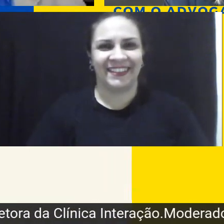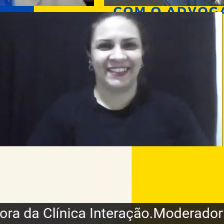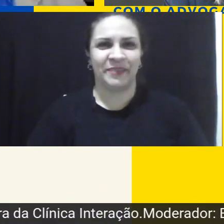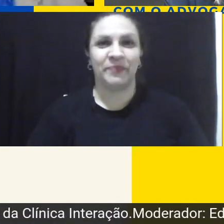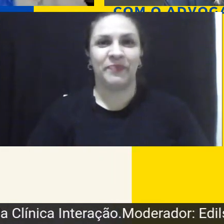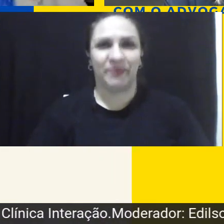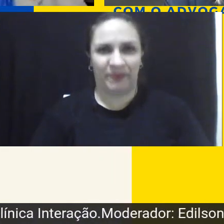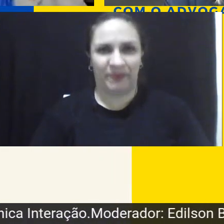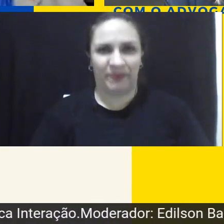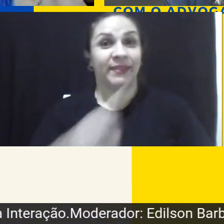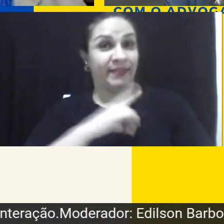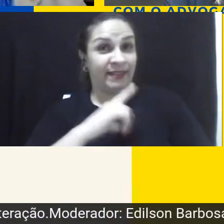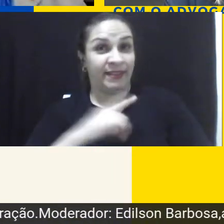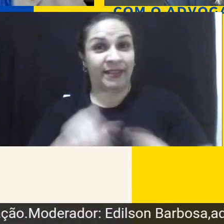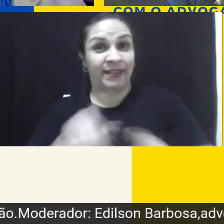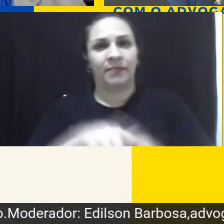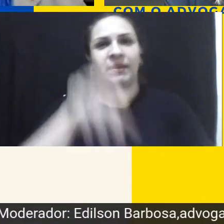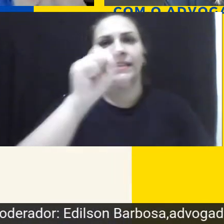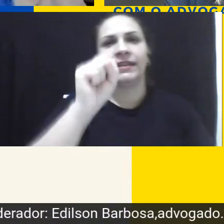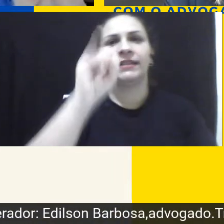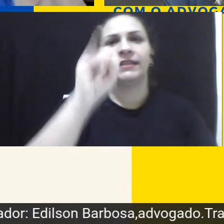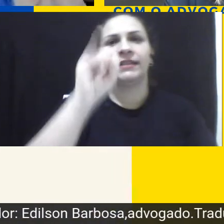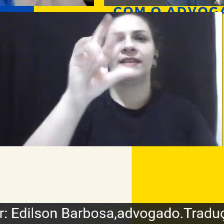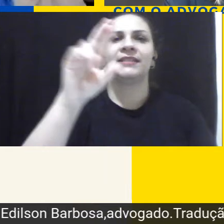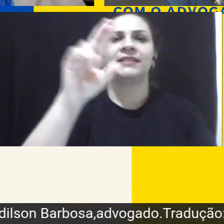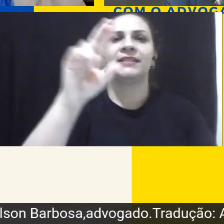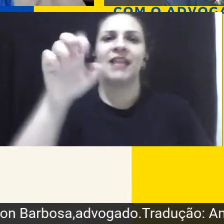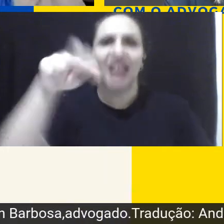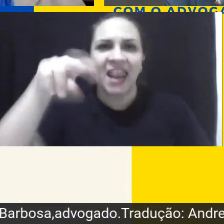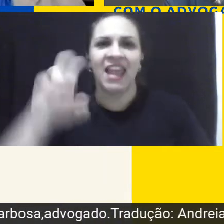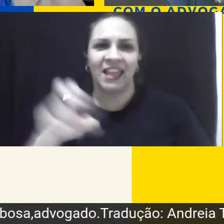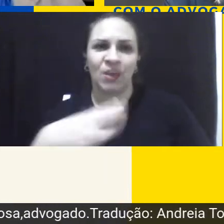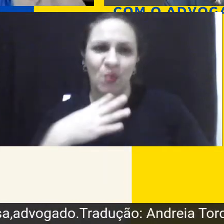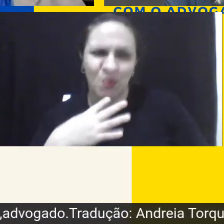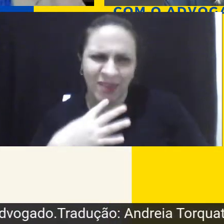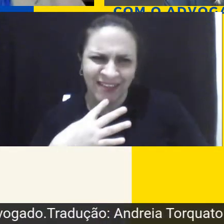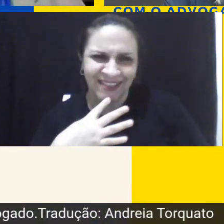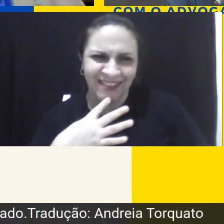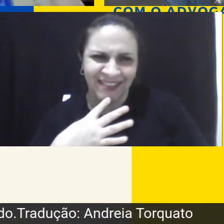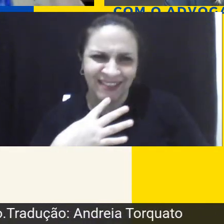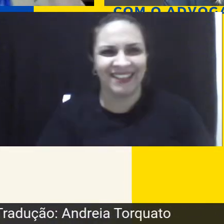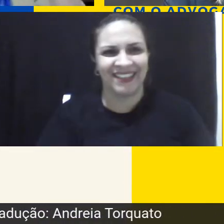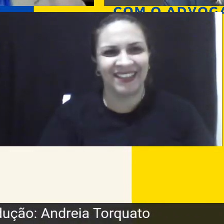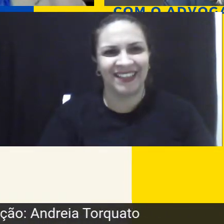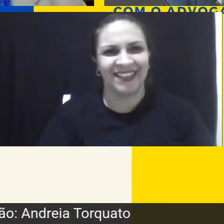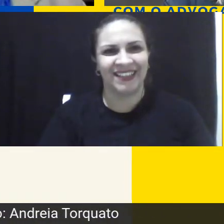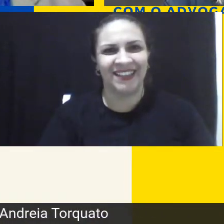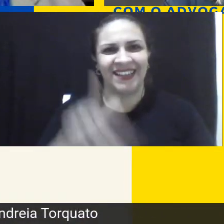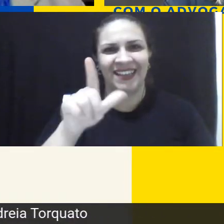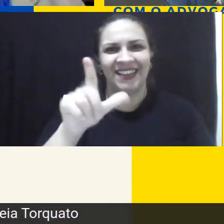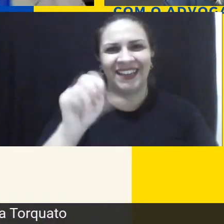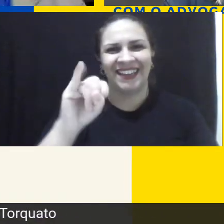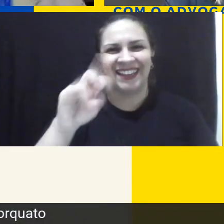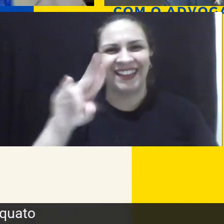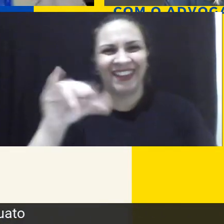Tem também aqui a Sirlene. Eu a conheço. Conhece a Lívia?